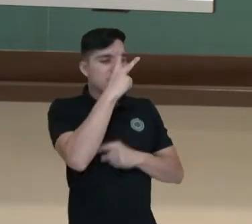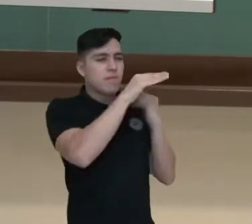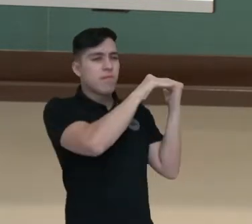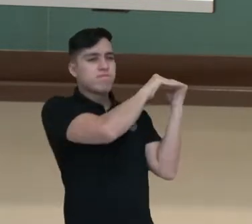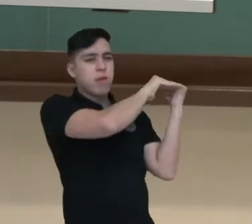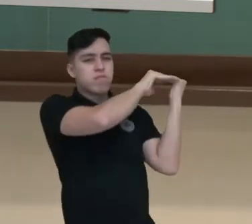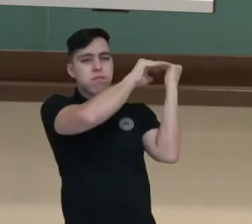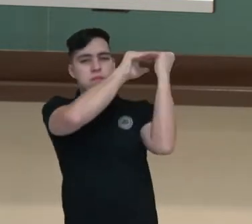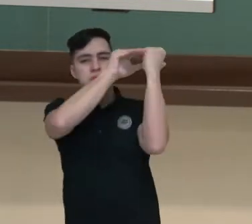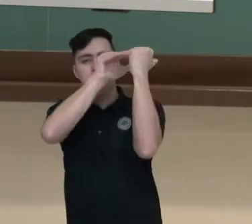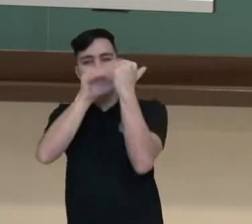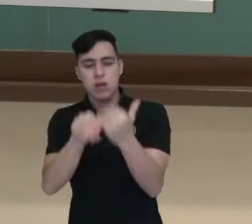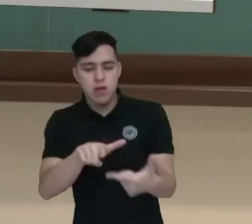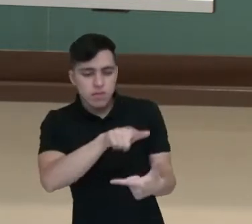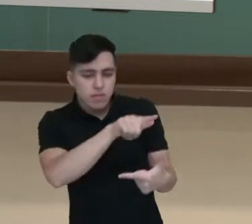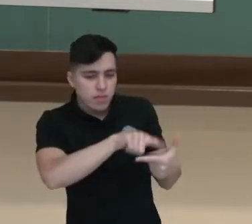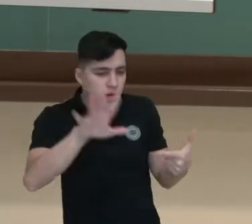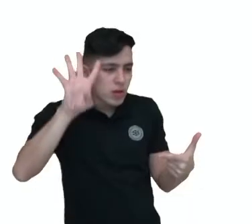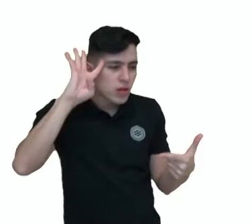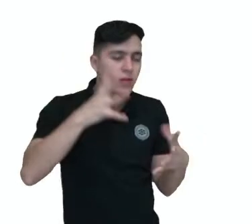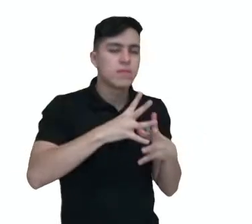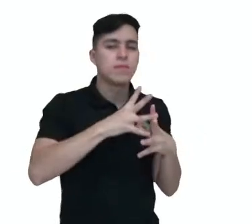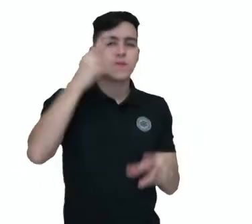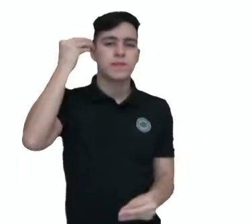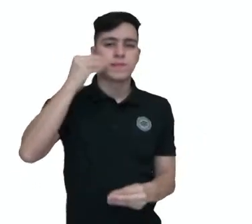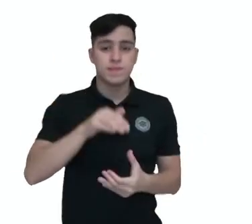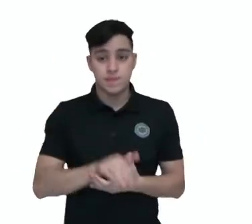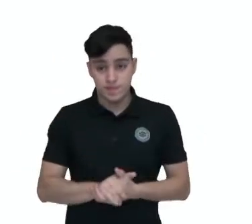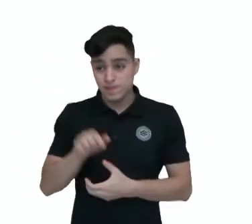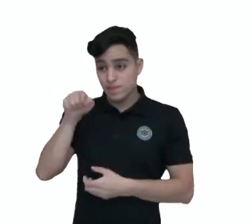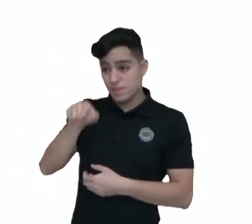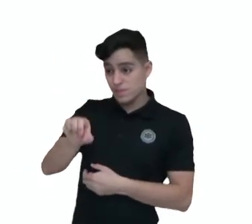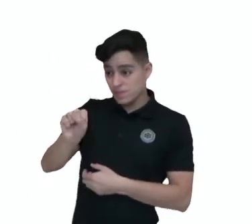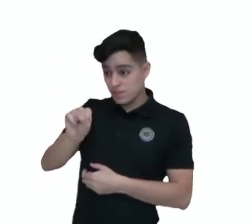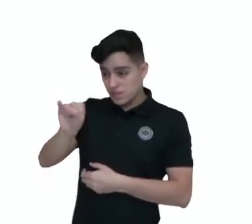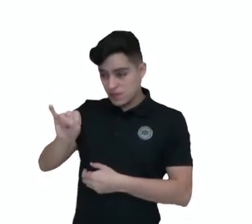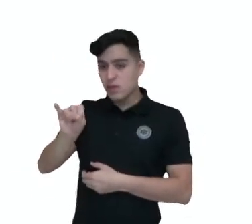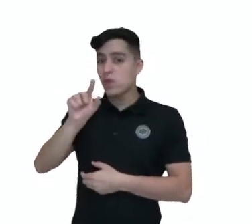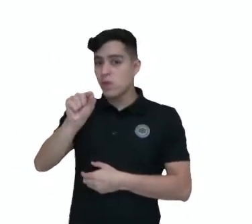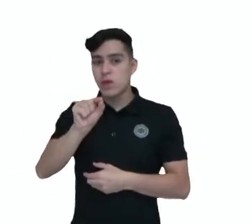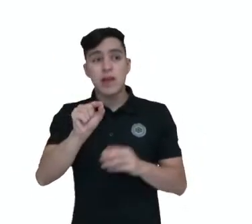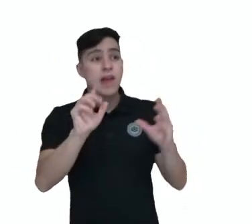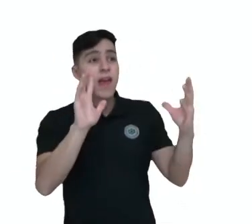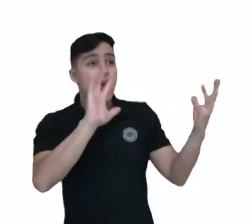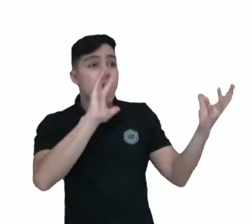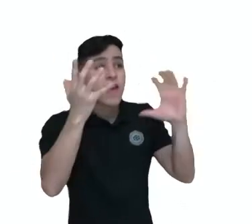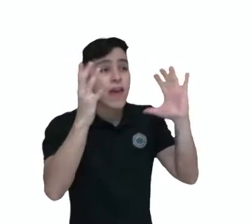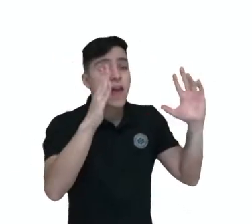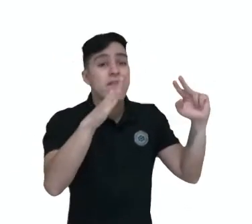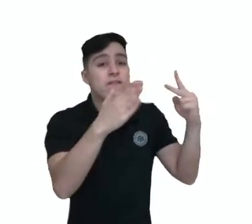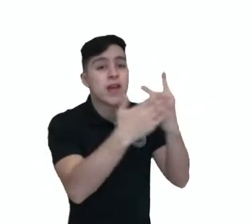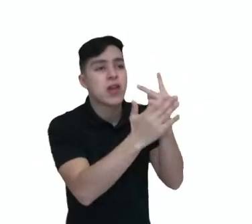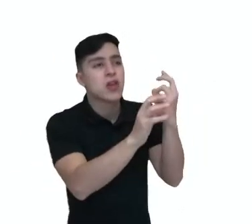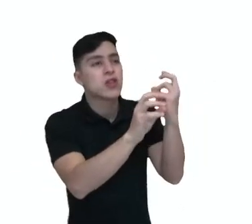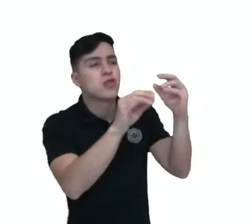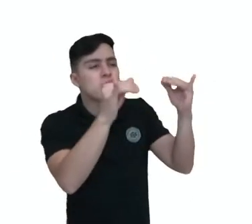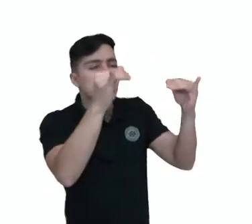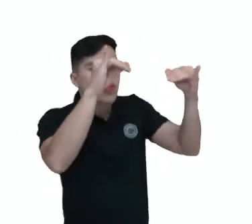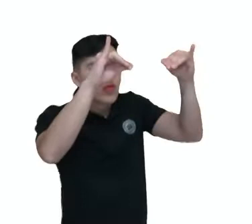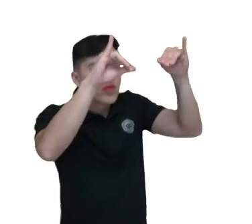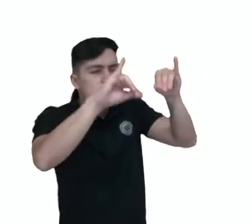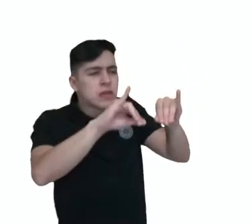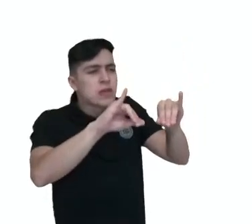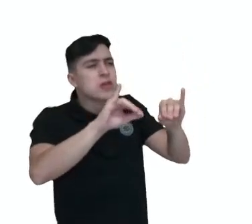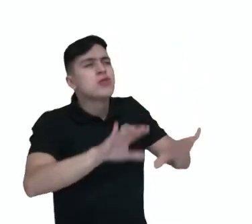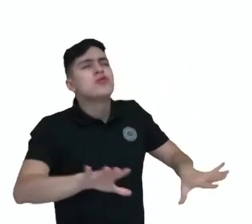problema. Esse sistema estabelece para cada grandeza apenas uma unidade de medida.